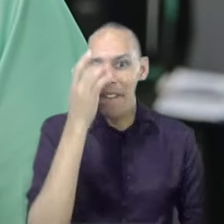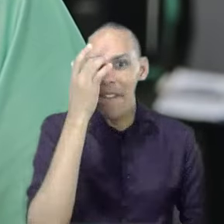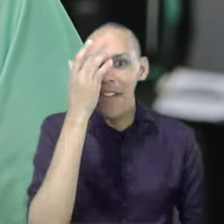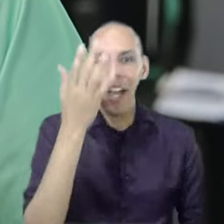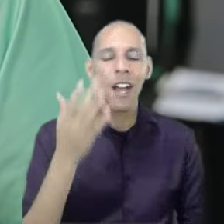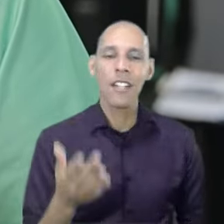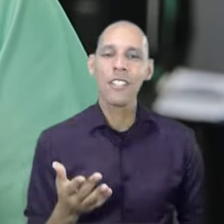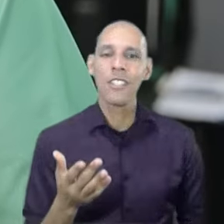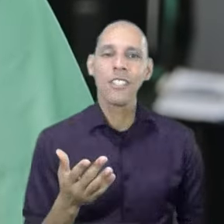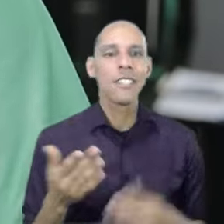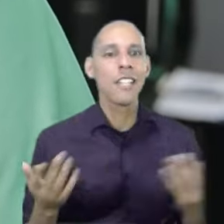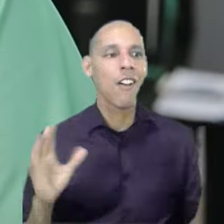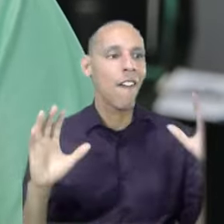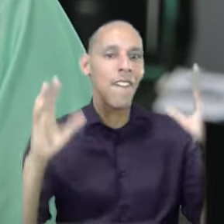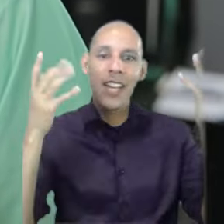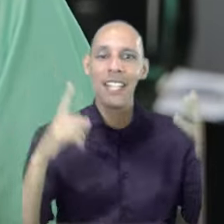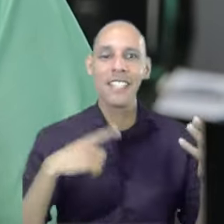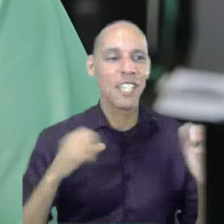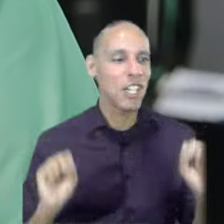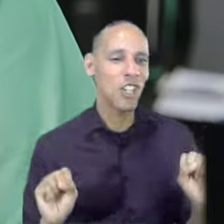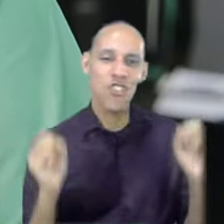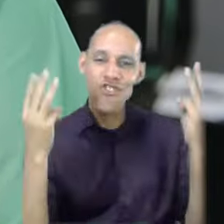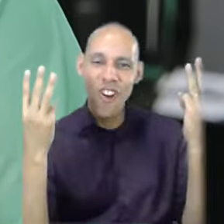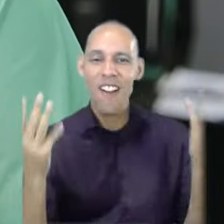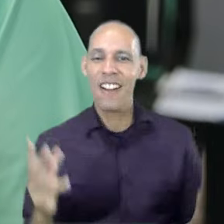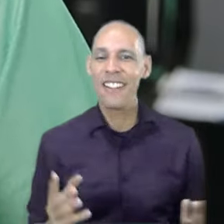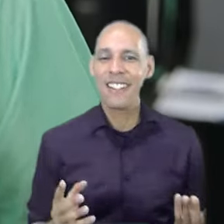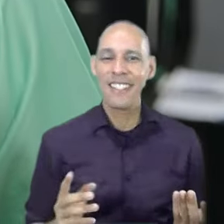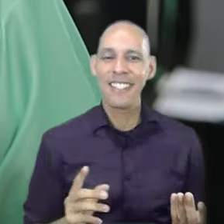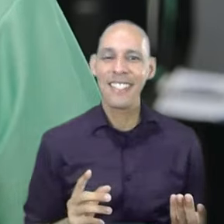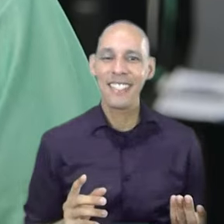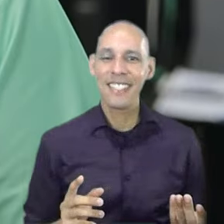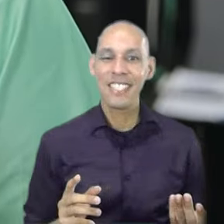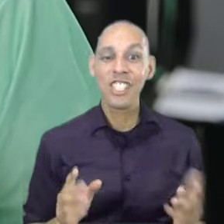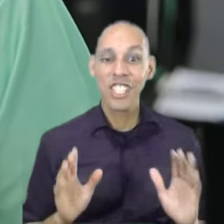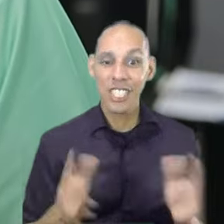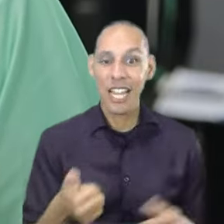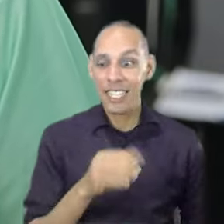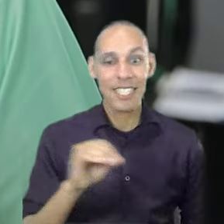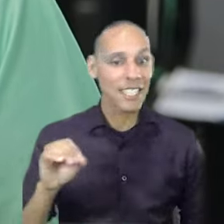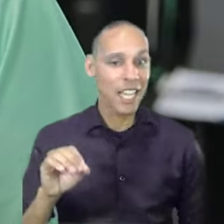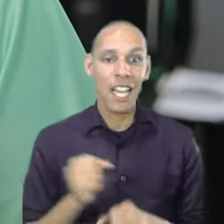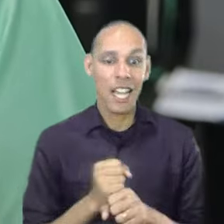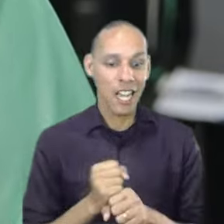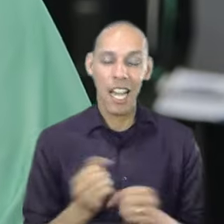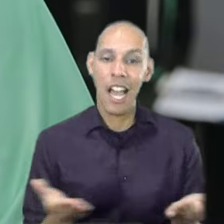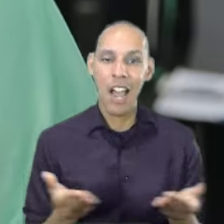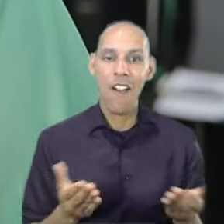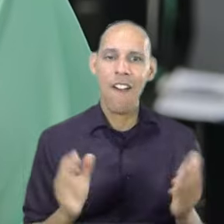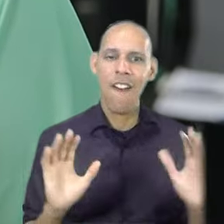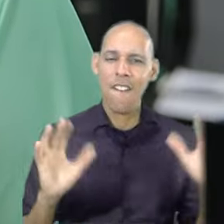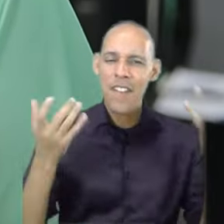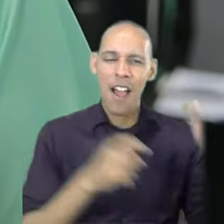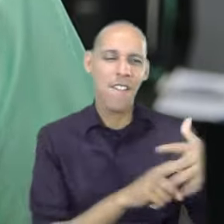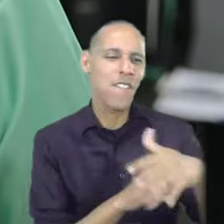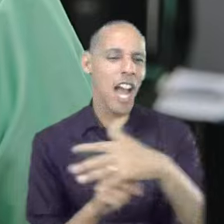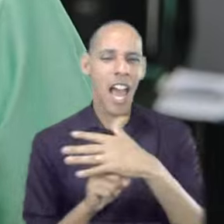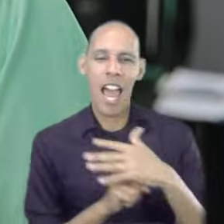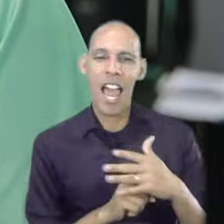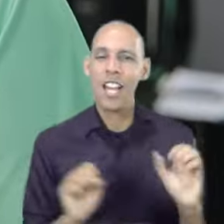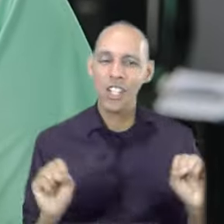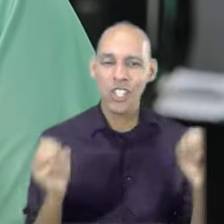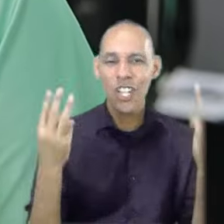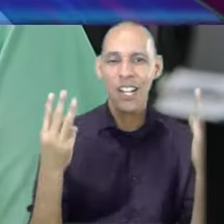muitos eventos, muitos shows, eventos. A gente fizemos esse ano mais de 100 eventos, entre feiras, shows, etc. E a gente não tem